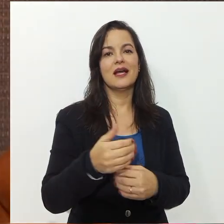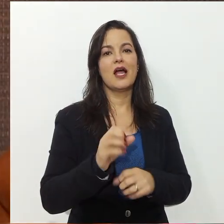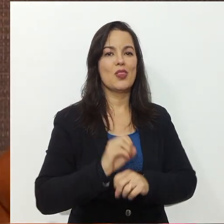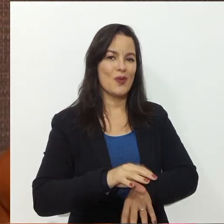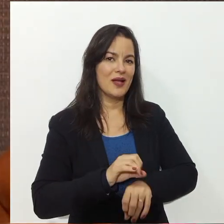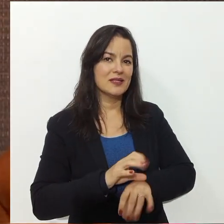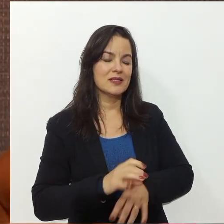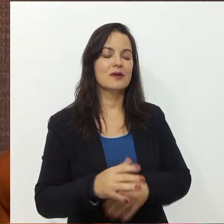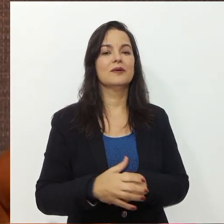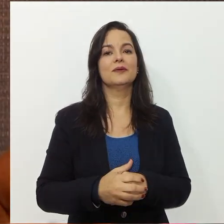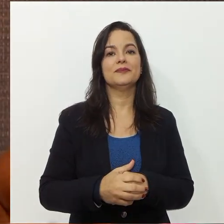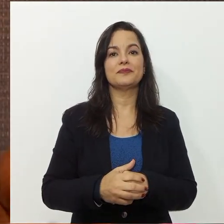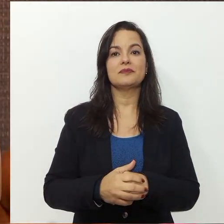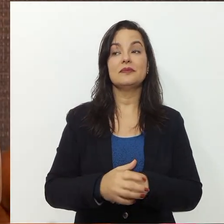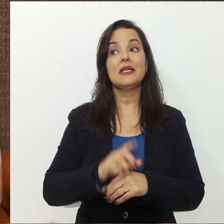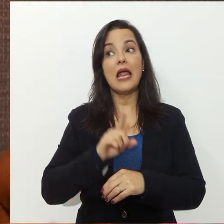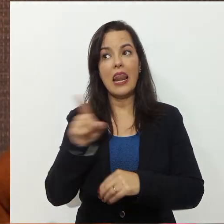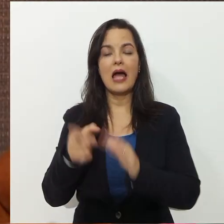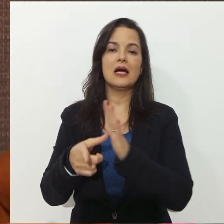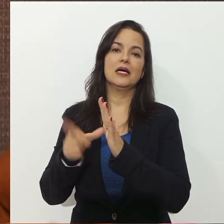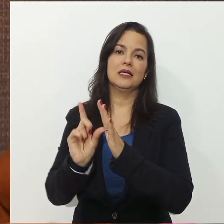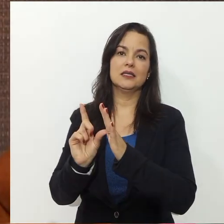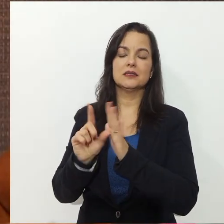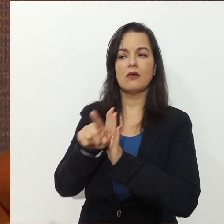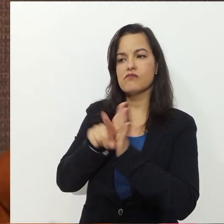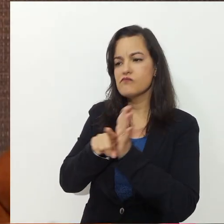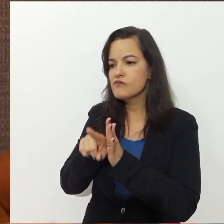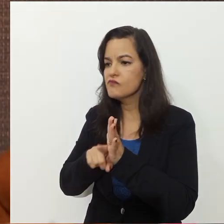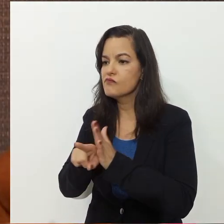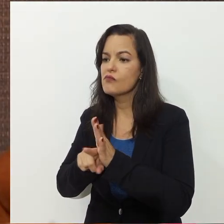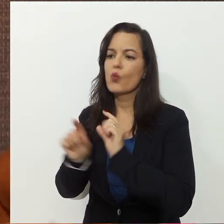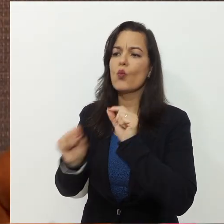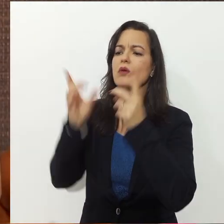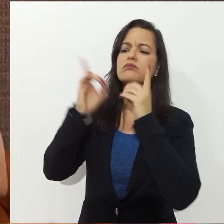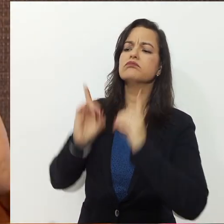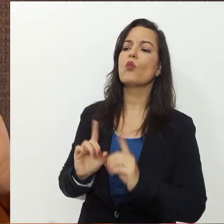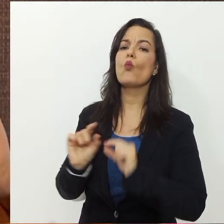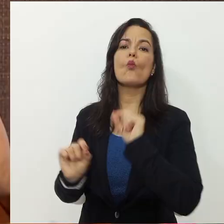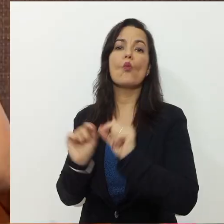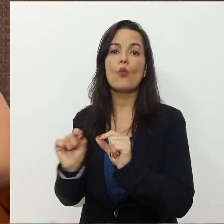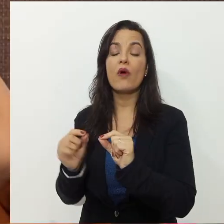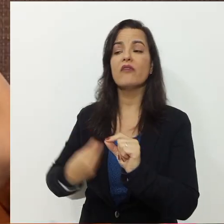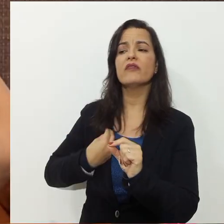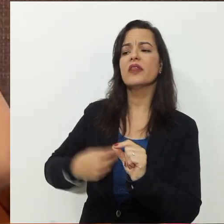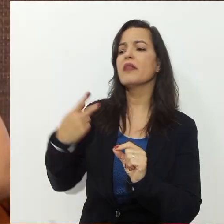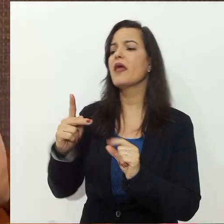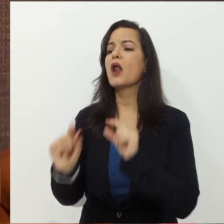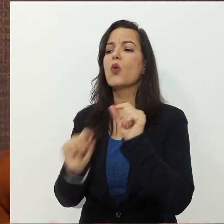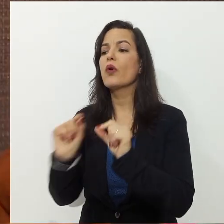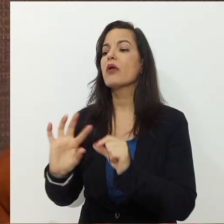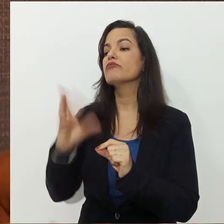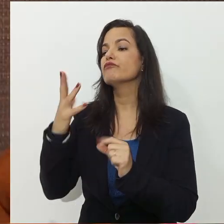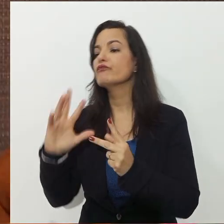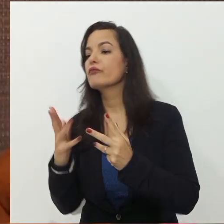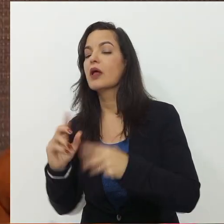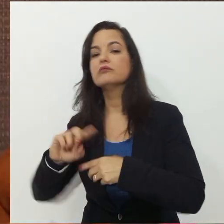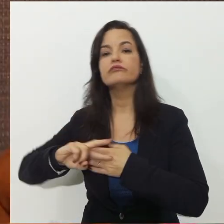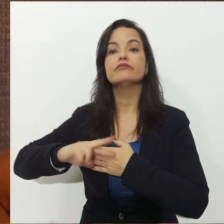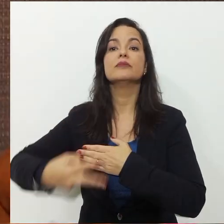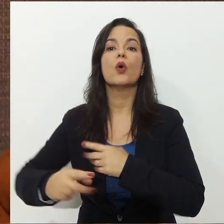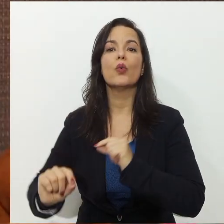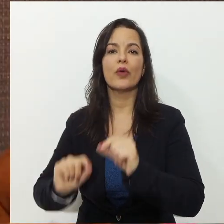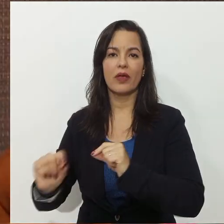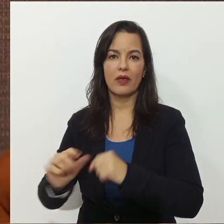né? Verificado toda a questão da deficiência, o que isso implica na vida da criança, e isso vai